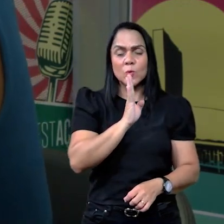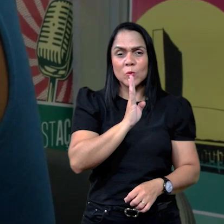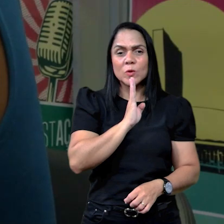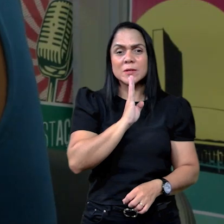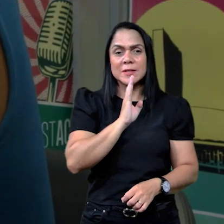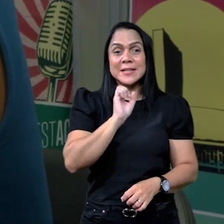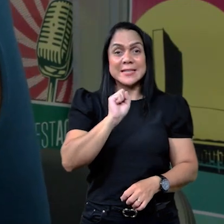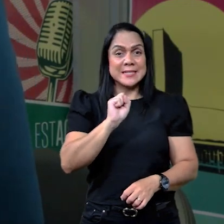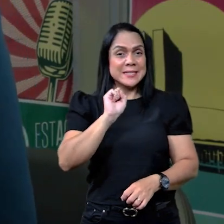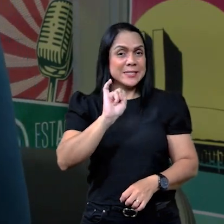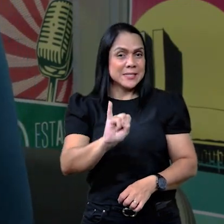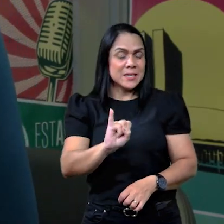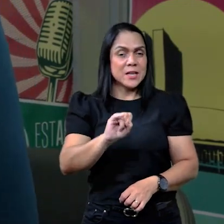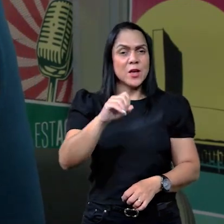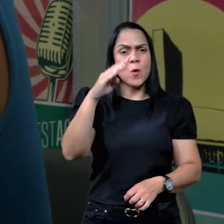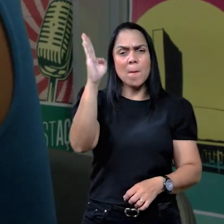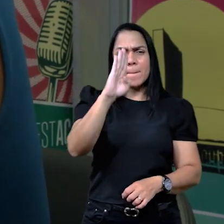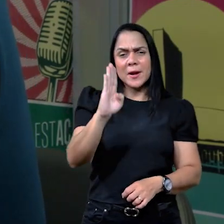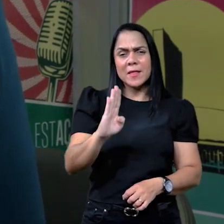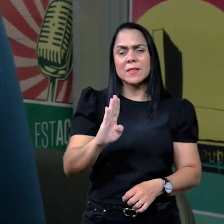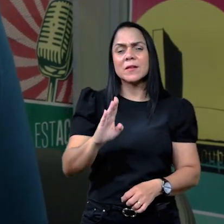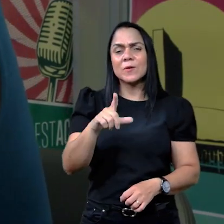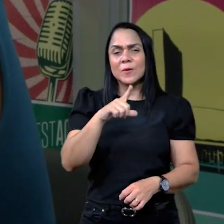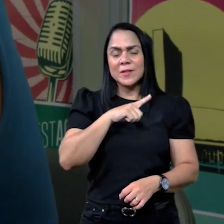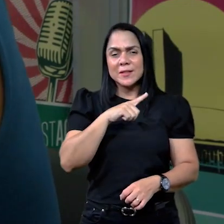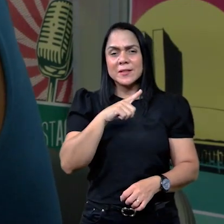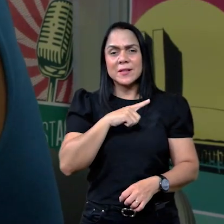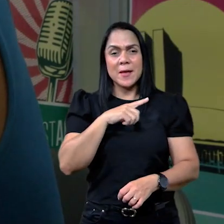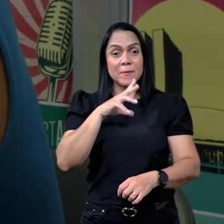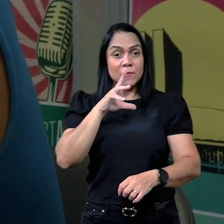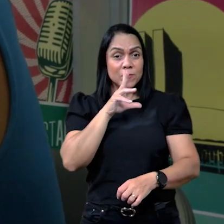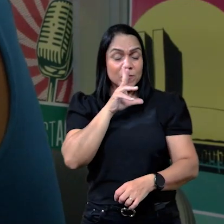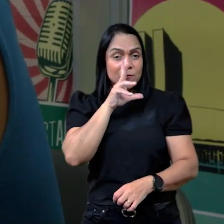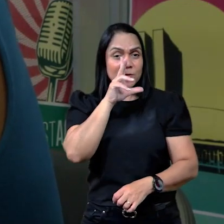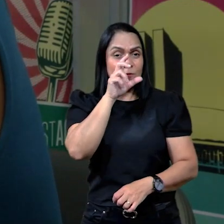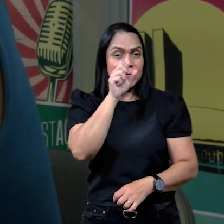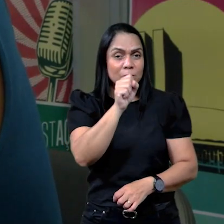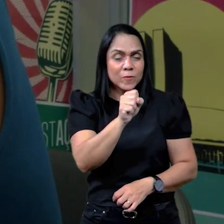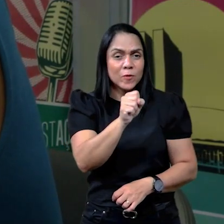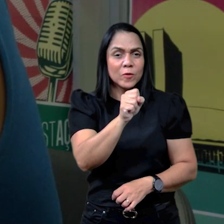é um país hoje que tem forte